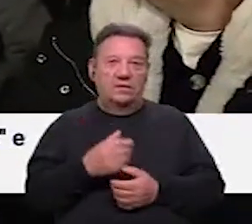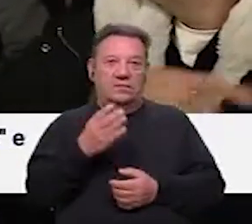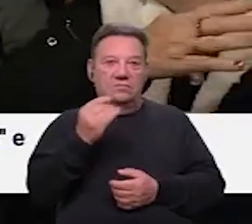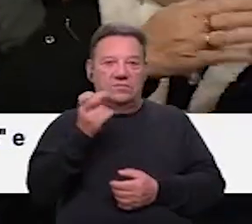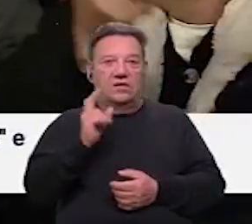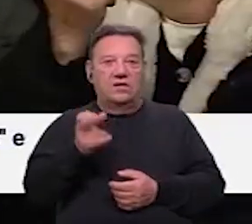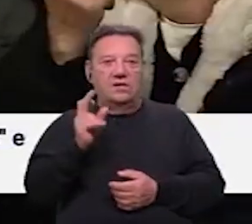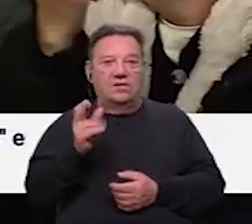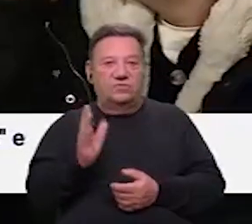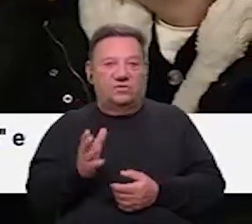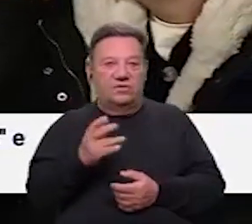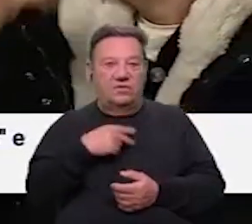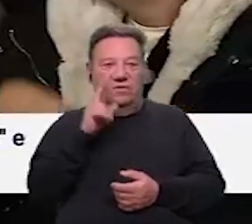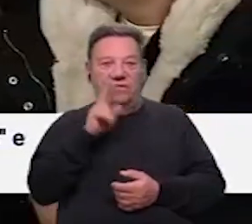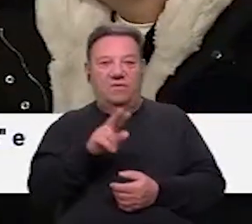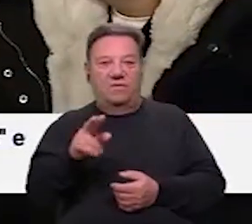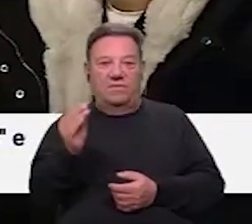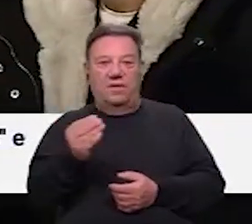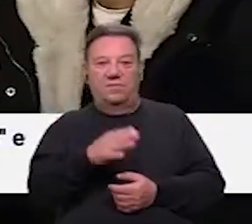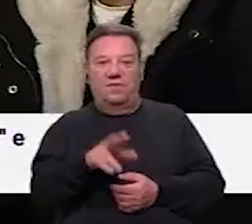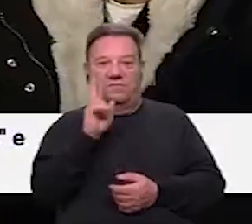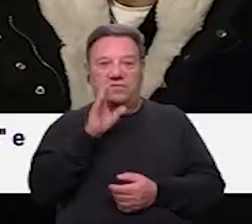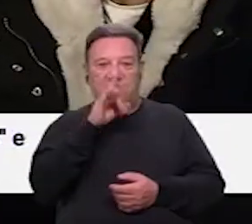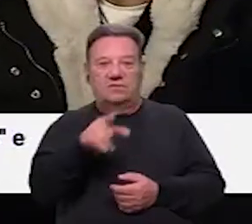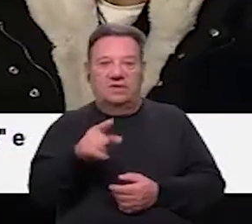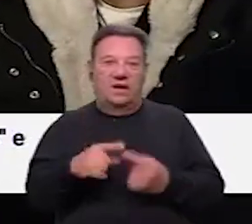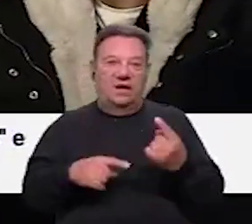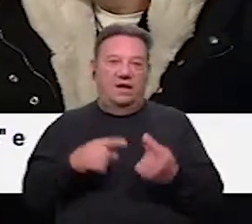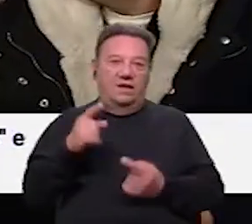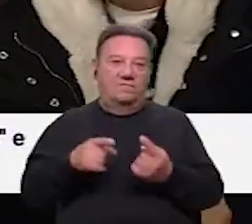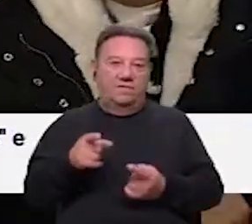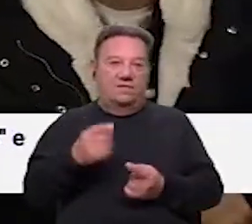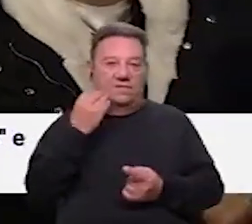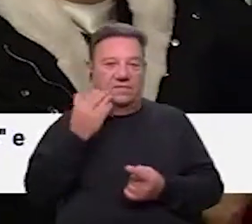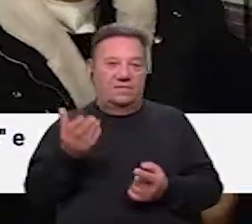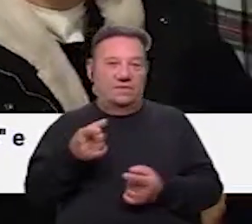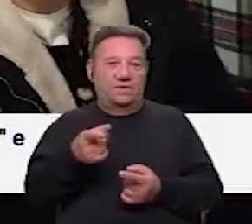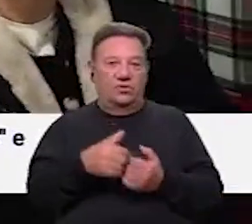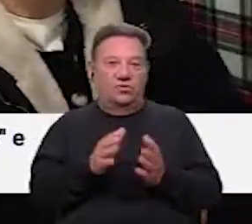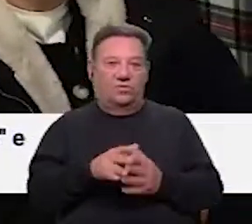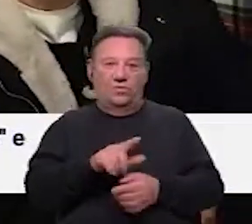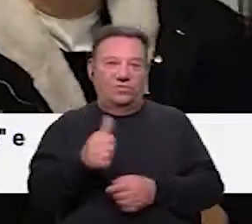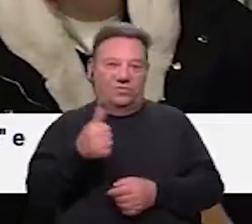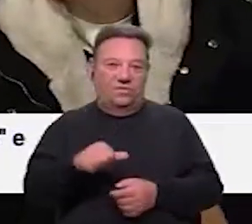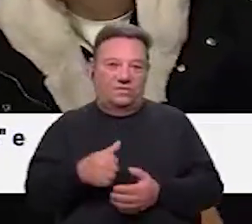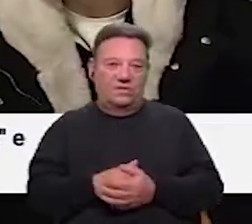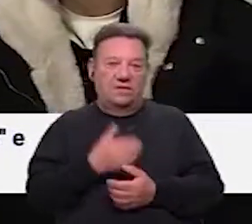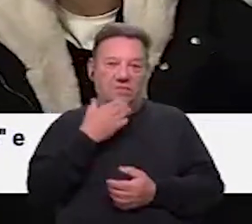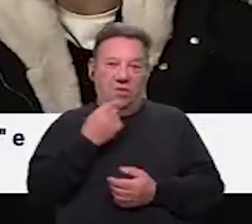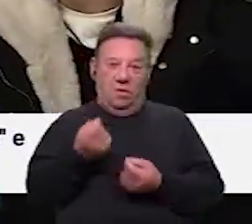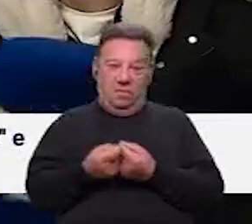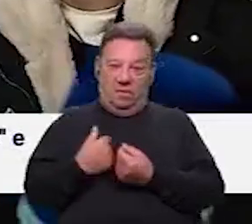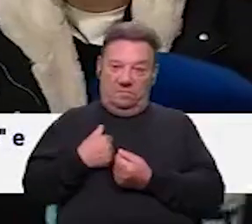muitos anos a olhar para meninos e a ver se eles às vezes... Enfim, eles todos eles são bonzinhos. Pelo menos ao pé de